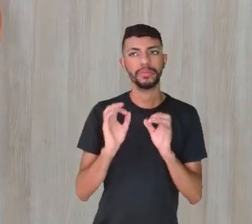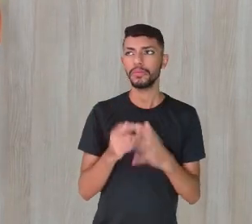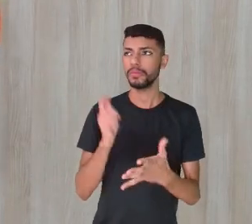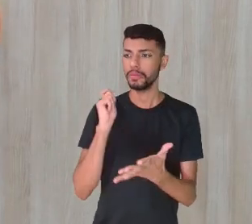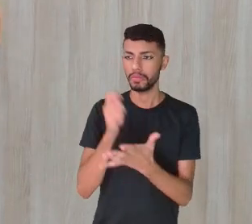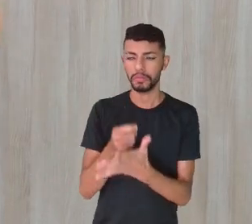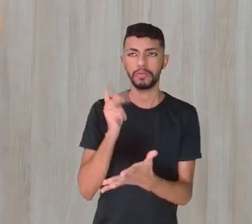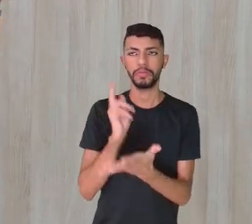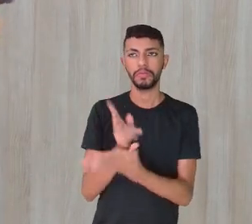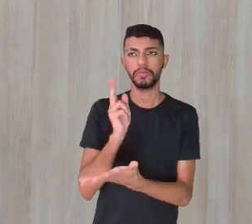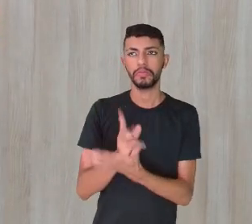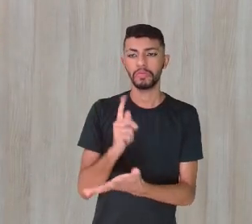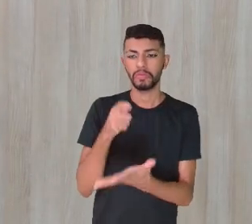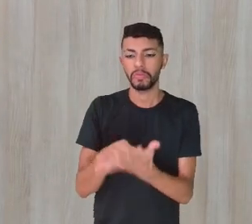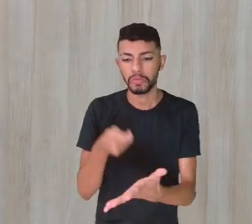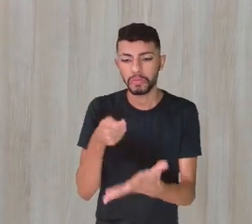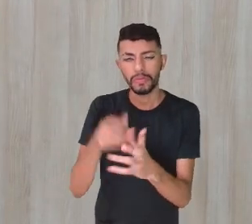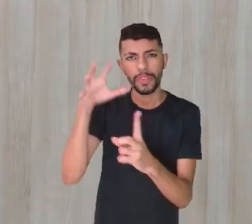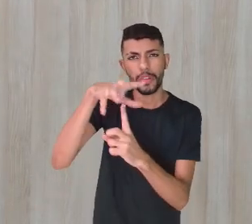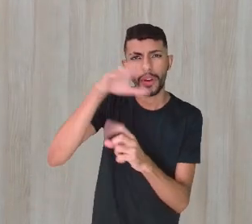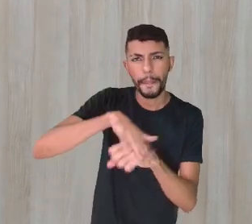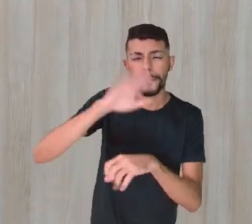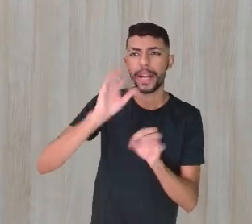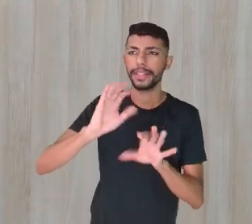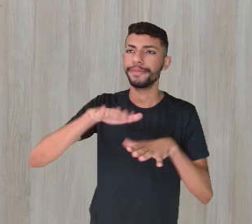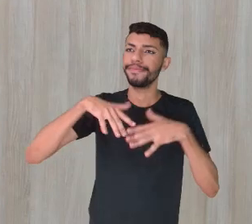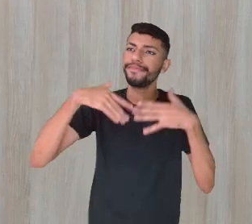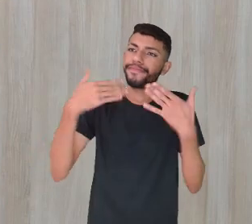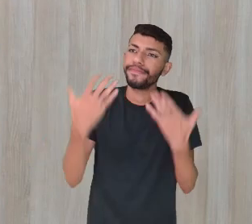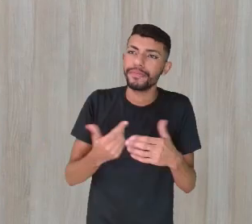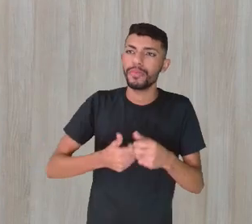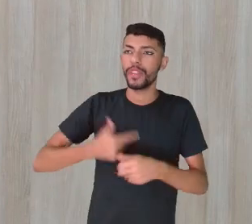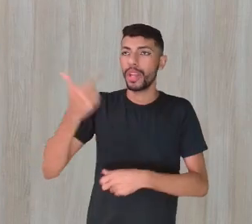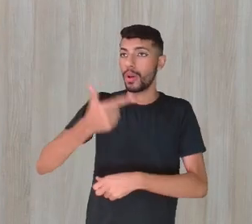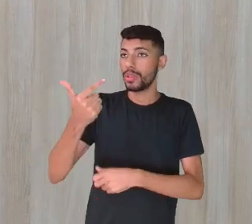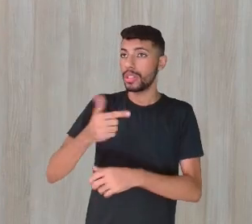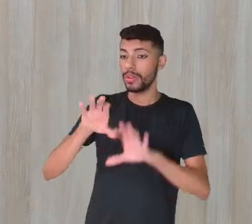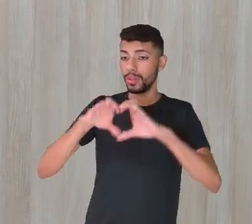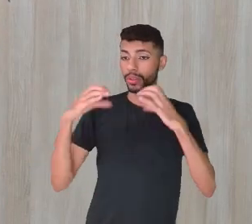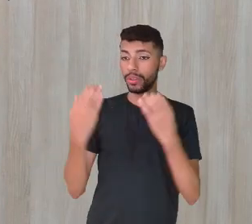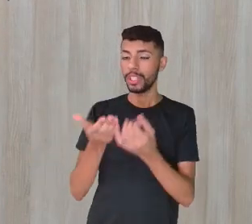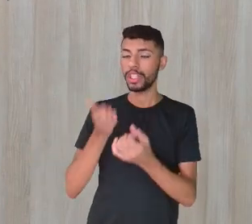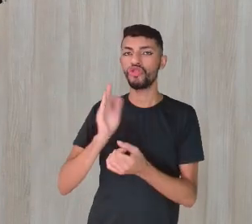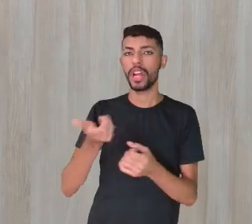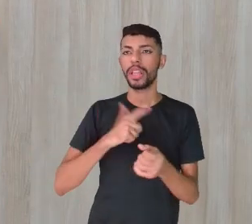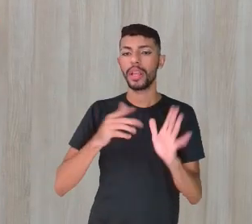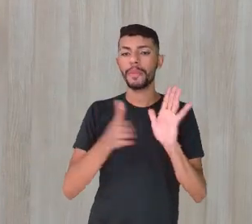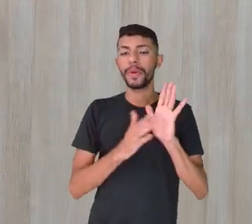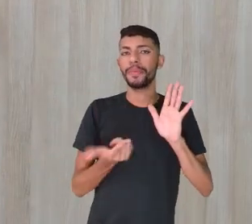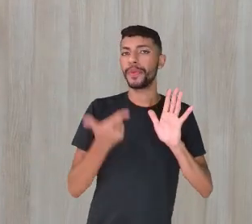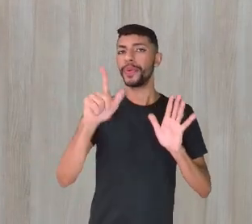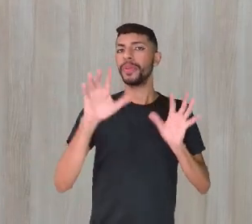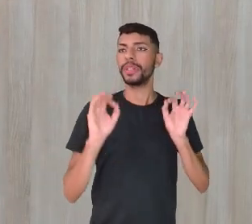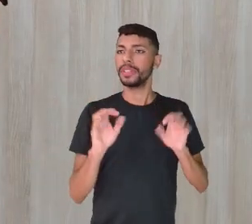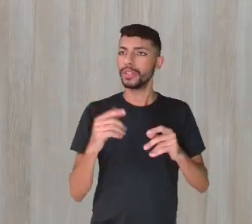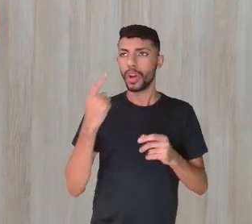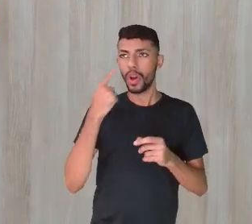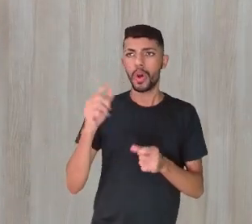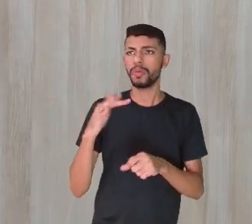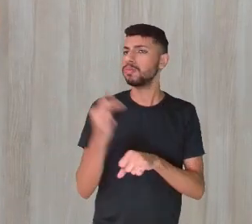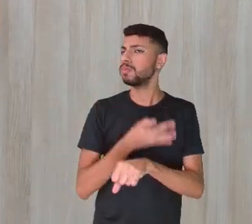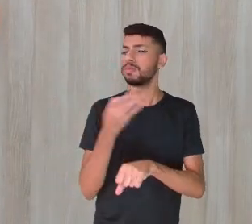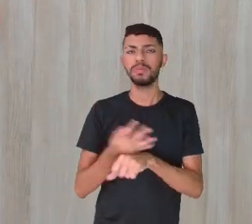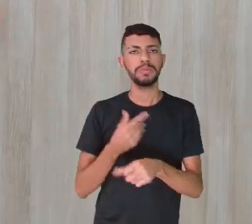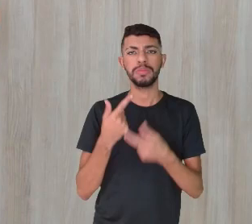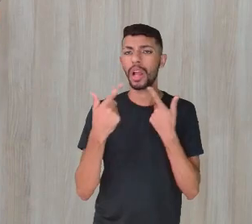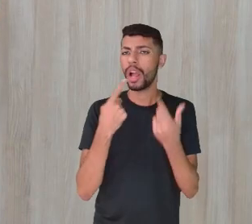Inglaterra começou a intervir ainda mais. Então, nesse segundo, eles já foram com outra visão, tipo, não dá para dialogar, não dá para